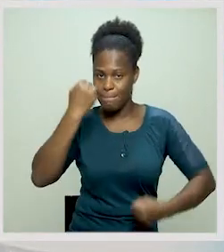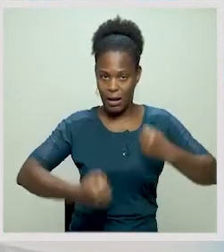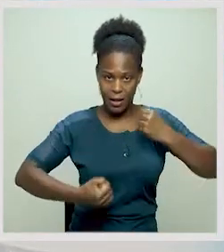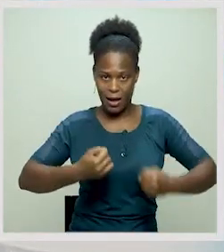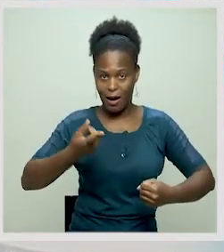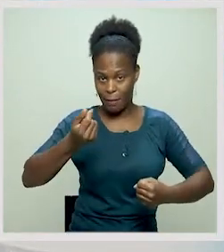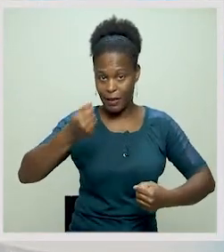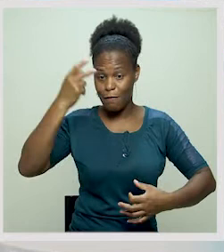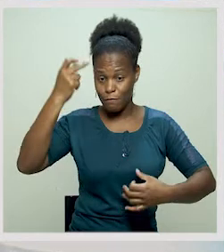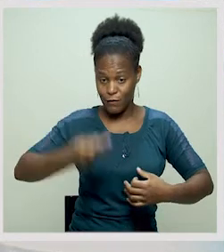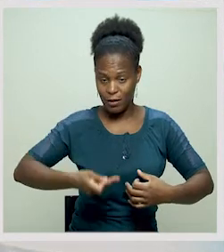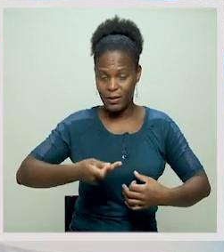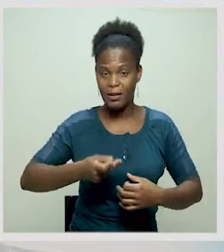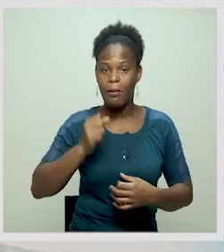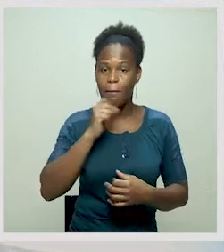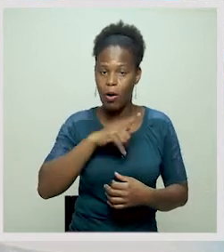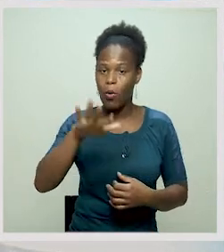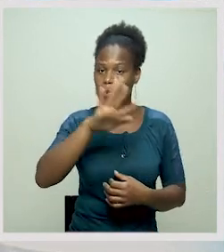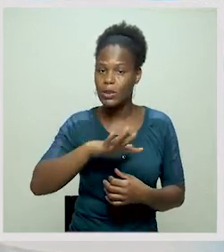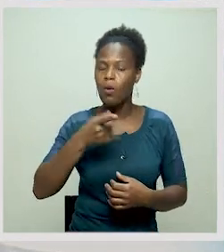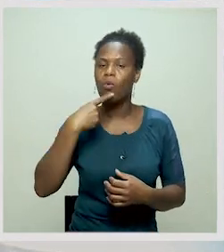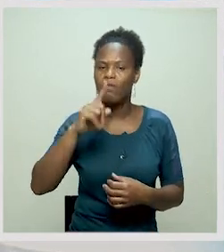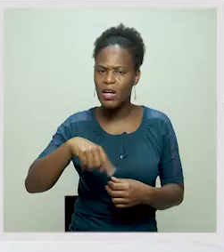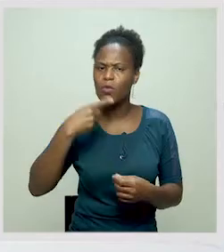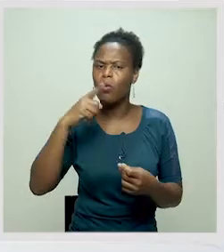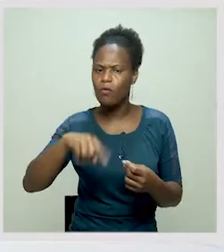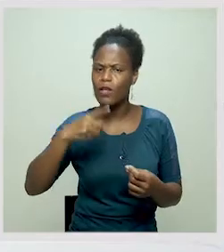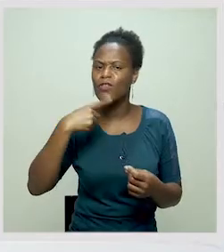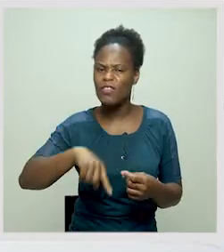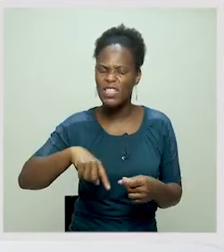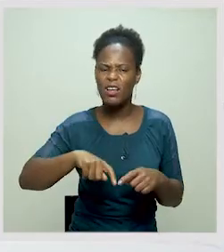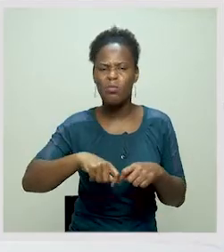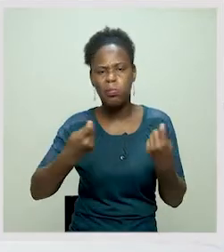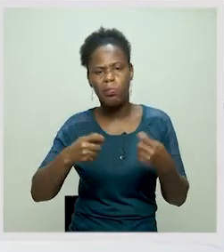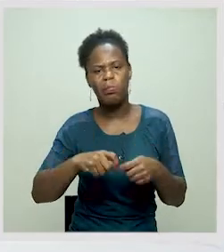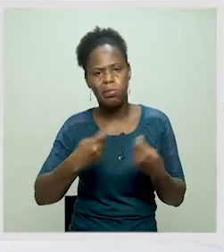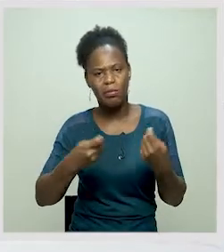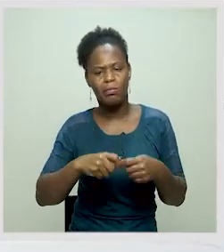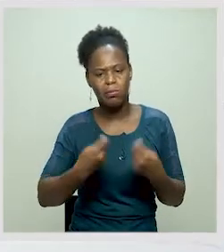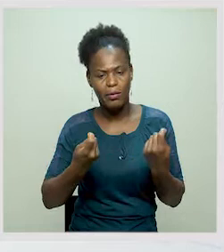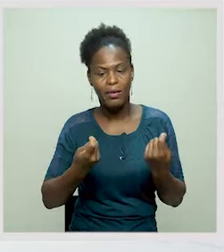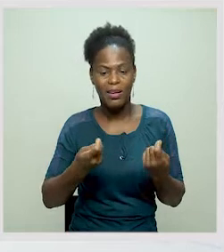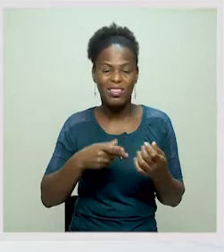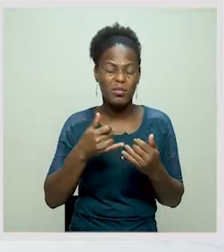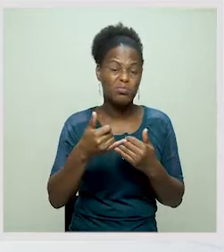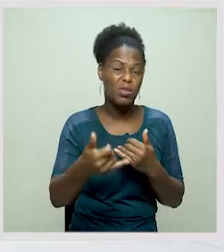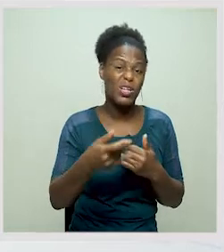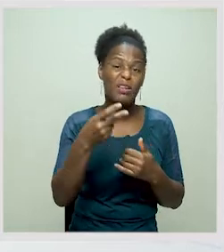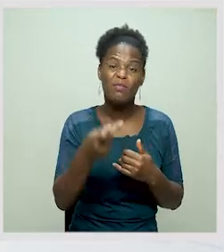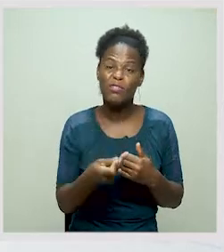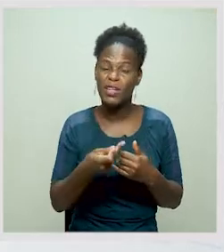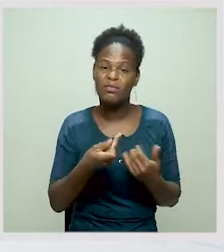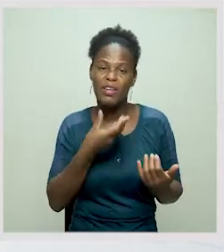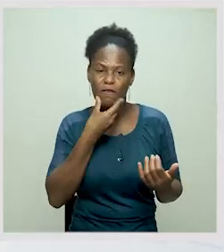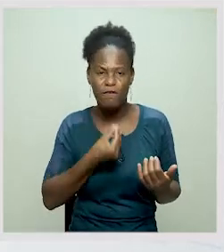máquinas, ao usar de uma forma repetida, sofre desgaste. Sofrer desgaste significa que